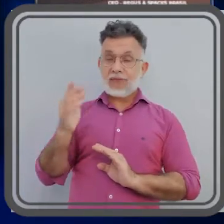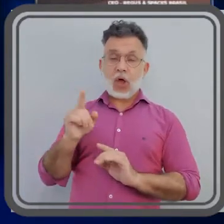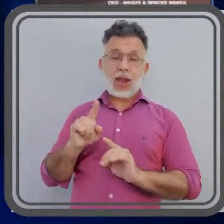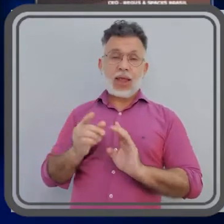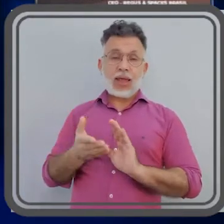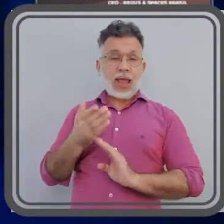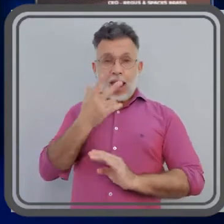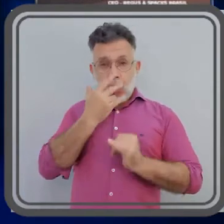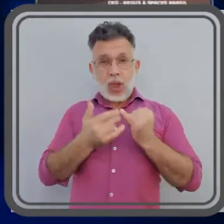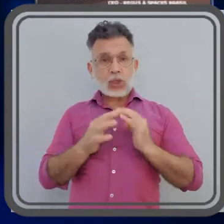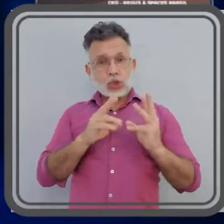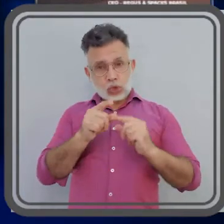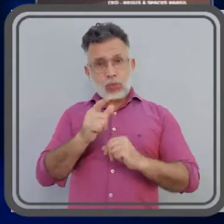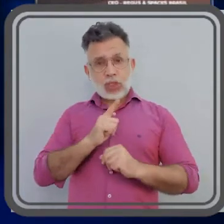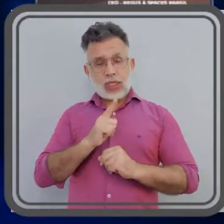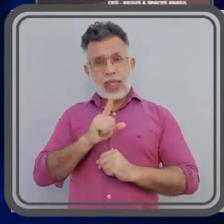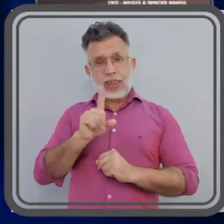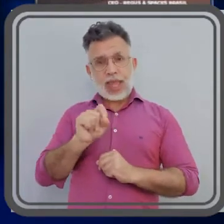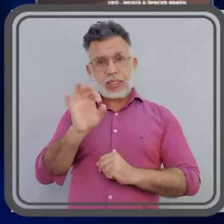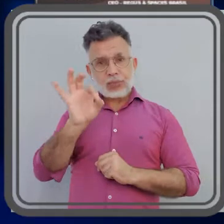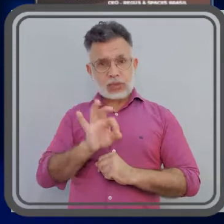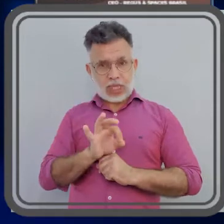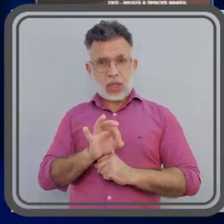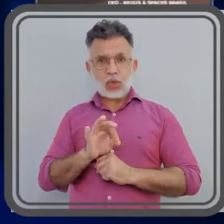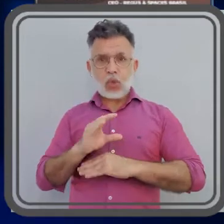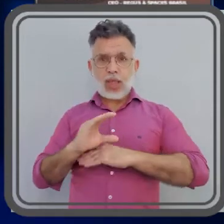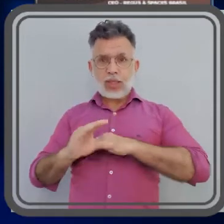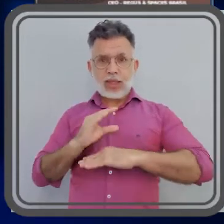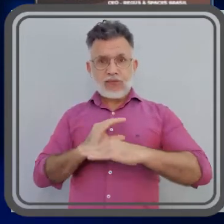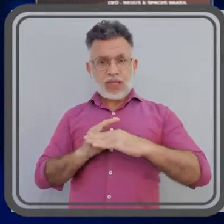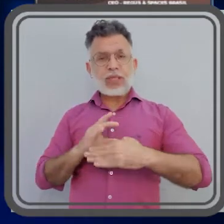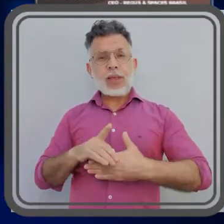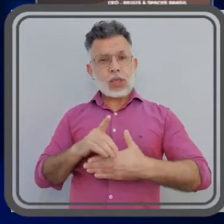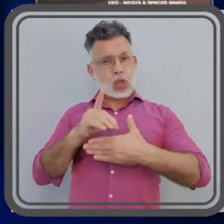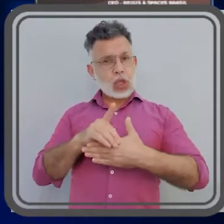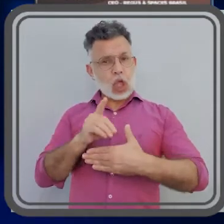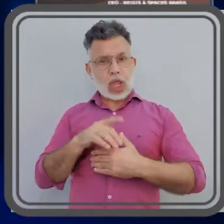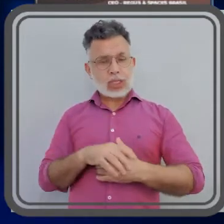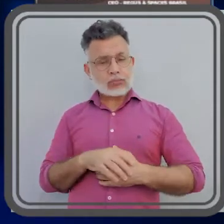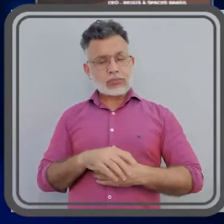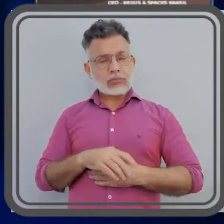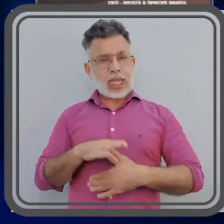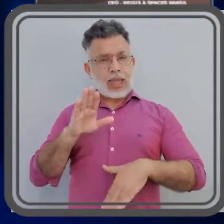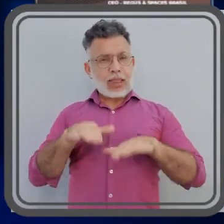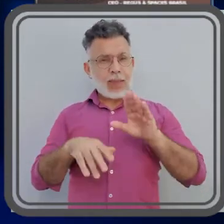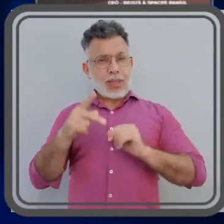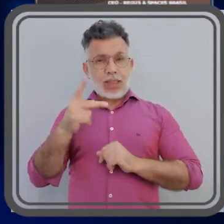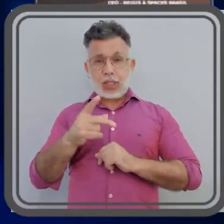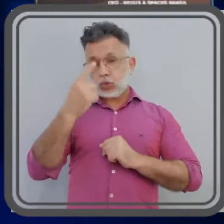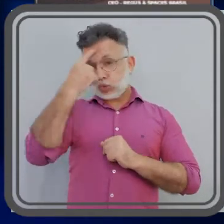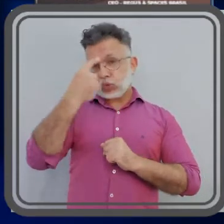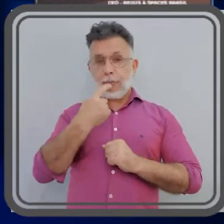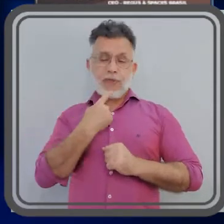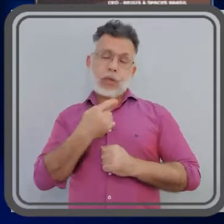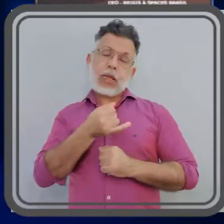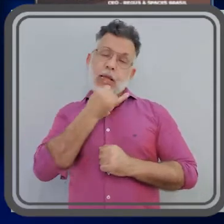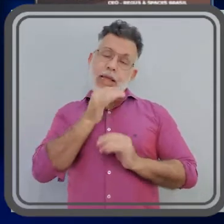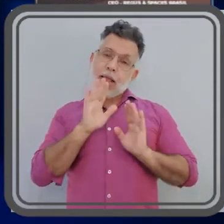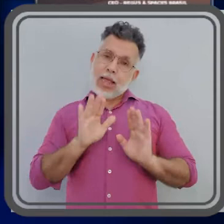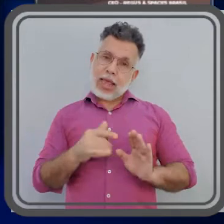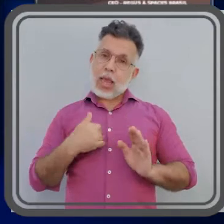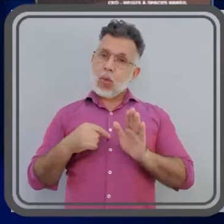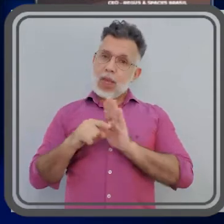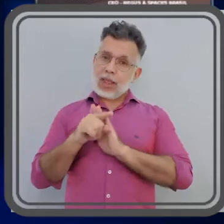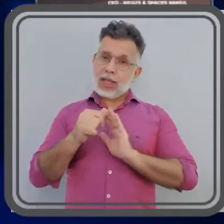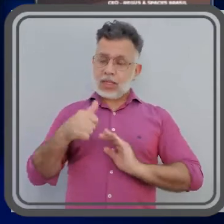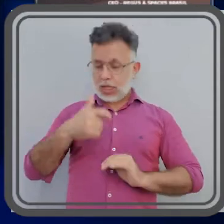menos 10% da carteira em dólar e talvez mais... dependendo do seu perfil, né? Eu, analisando